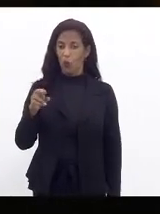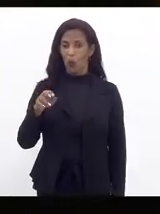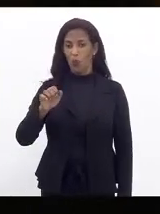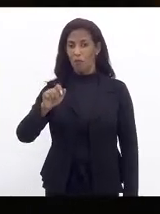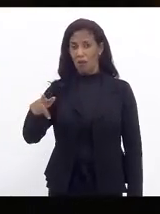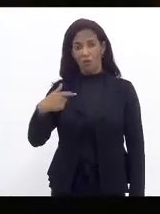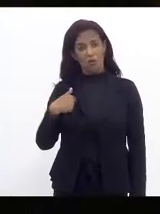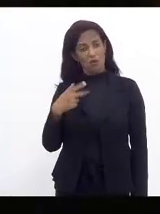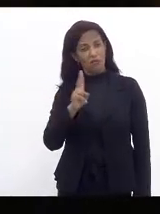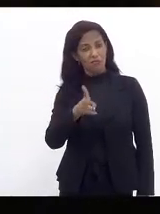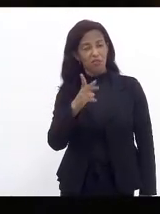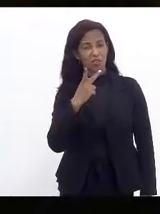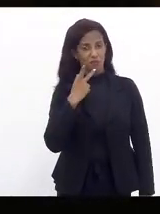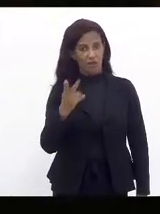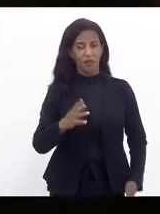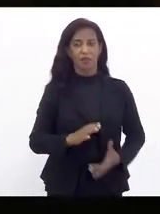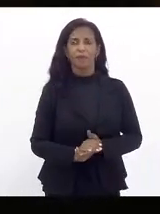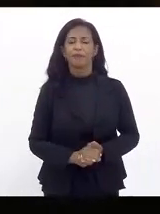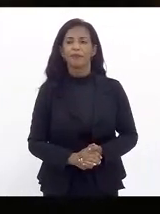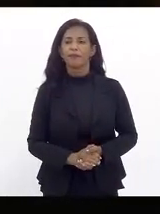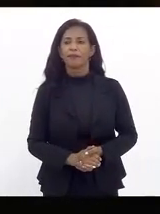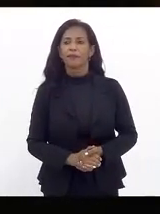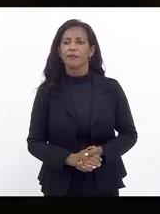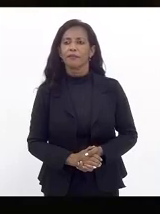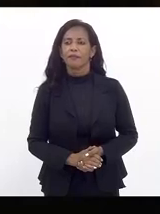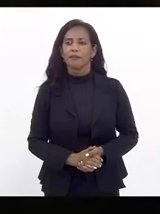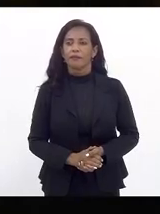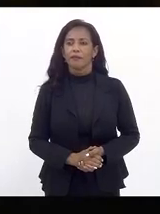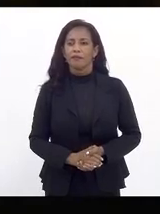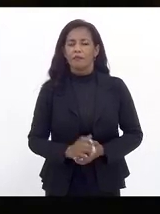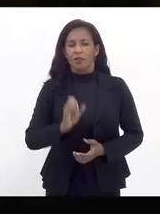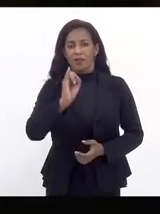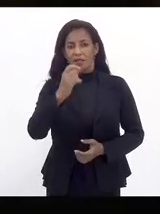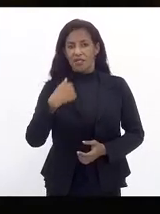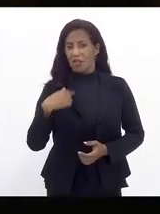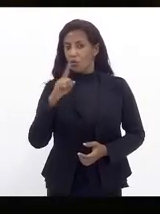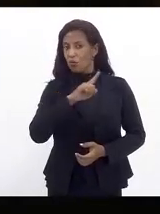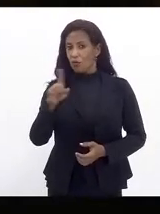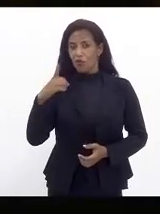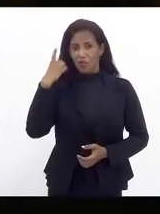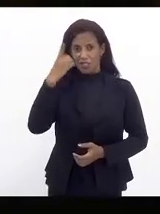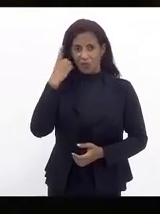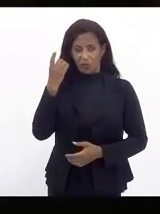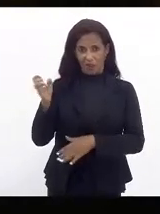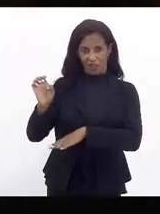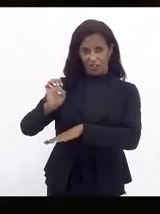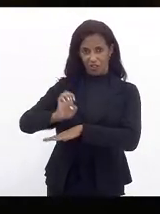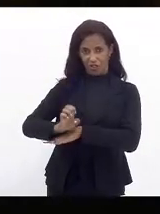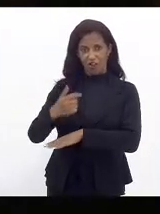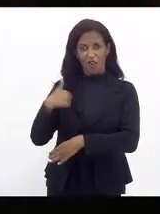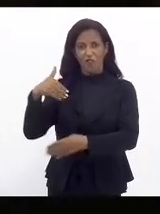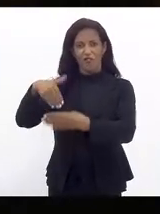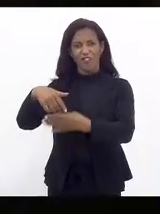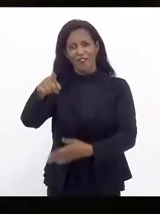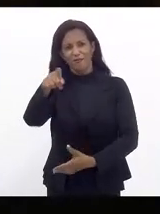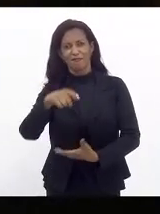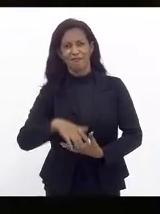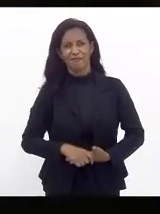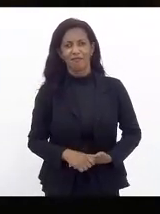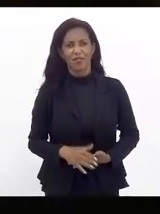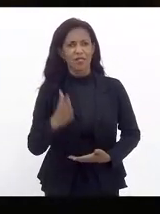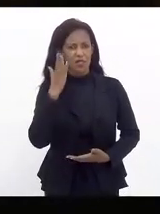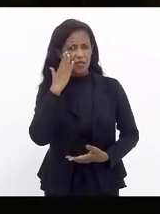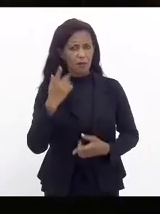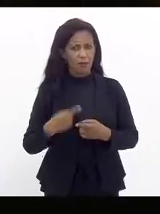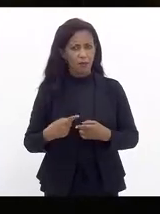Eu mesmo falo para ele, Renata, o seguinte: se eu não fosse deputado estadual, eu votaria em você. Sabe